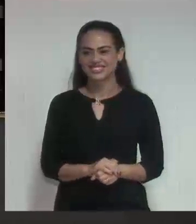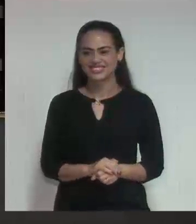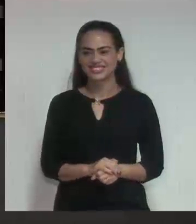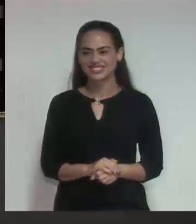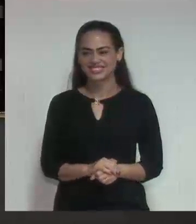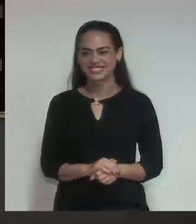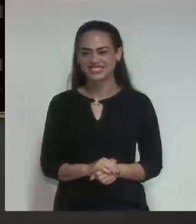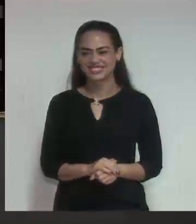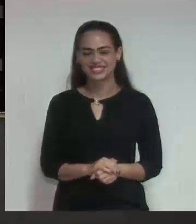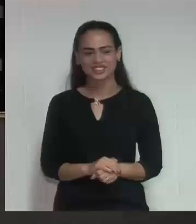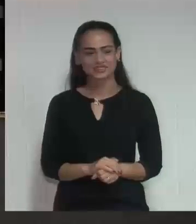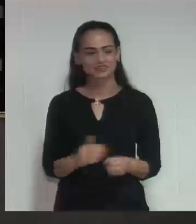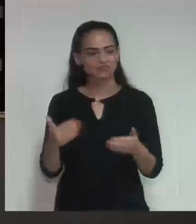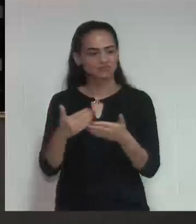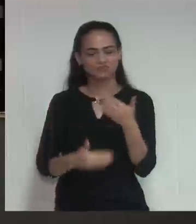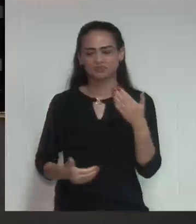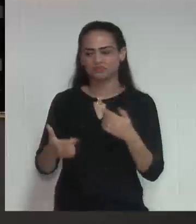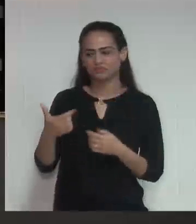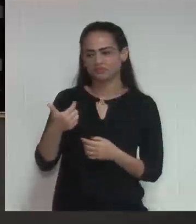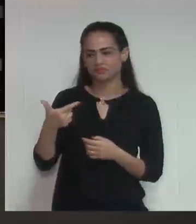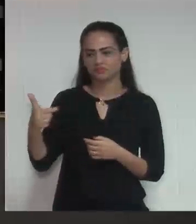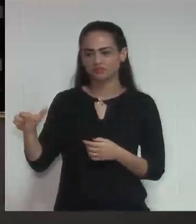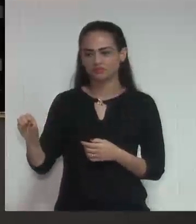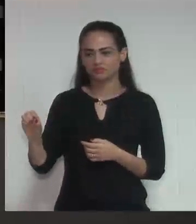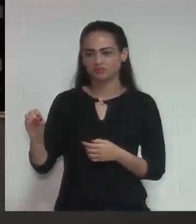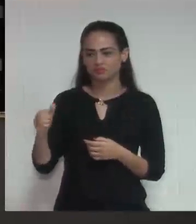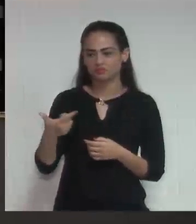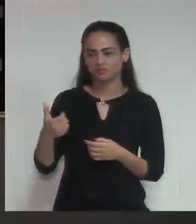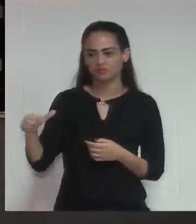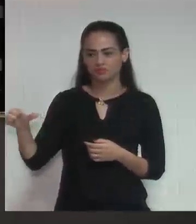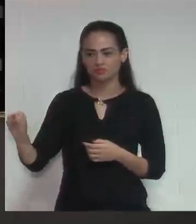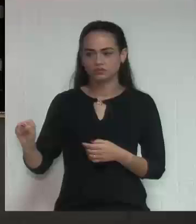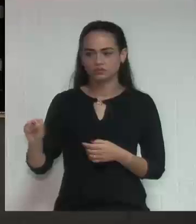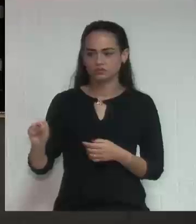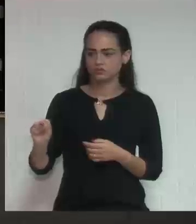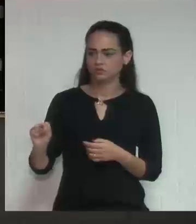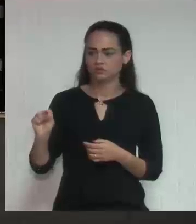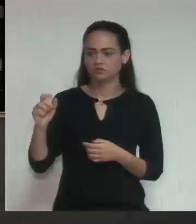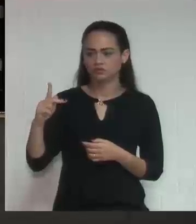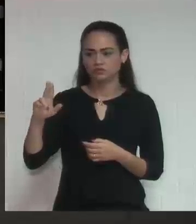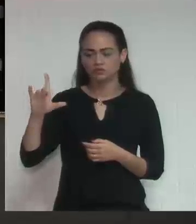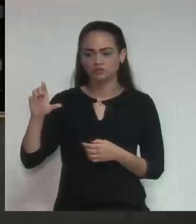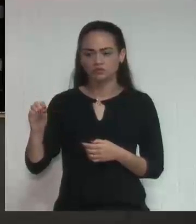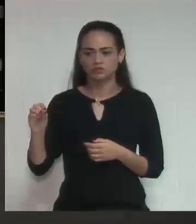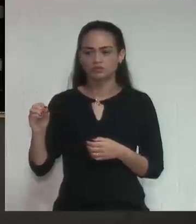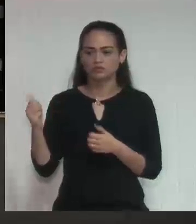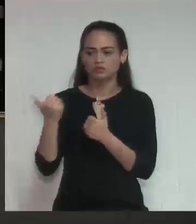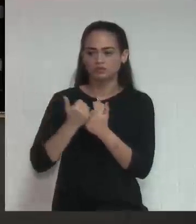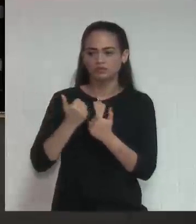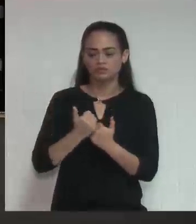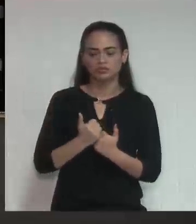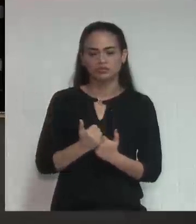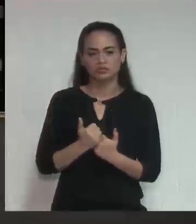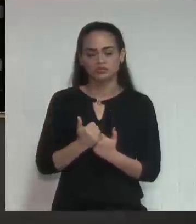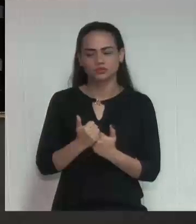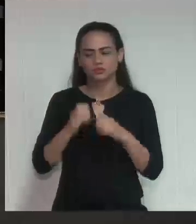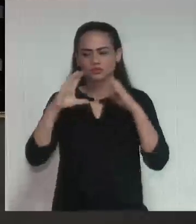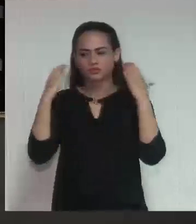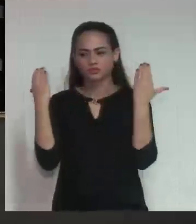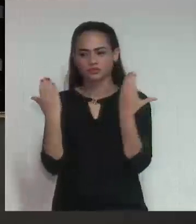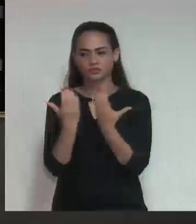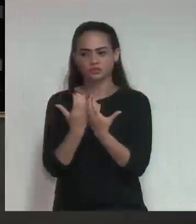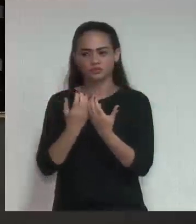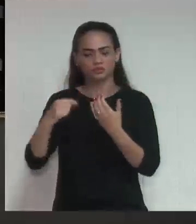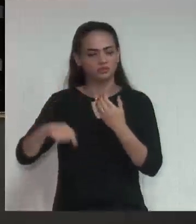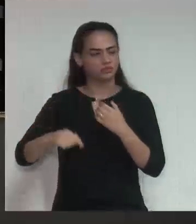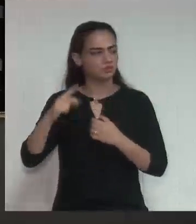Moções. Moção número 210/2018. Autoria, vereador Paulinho Palmeira, subscrito pelos demais vereadores. A Câmara Municipal de